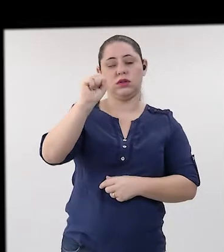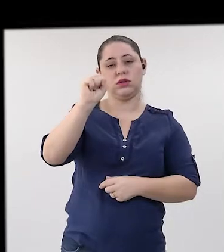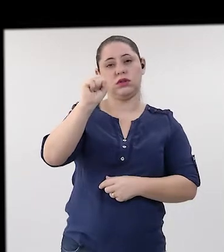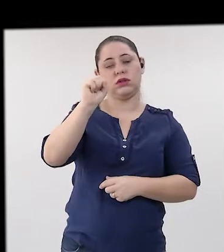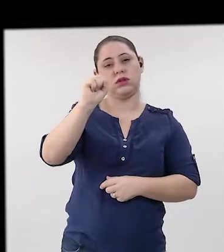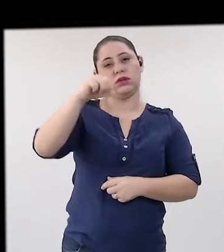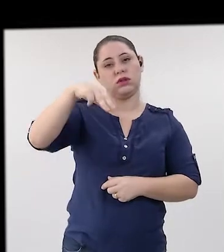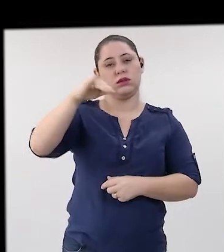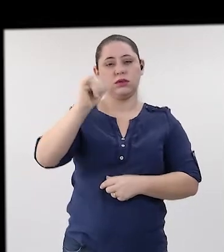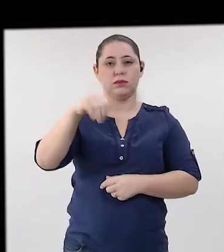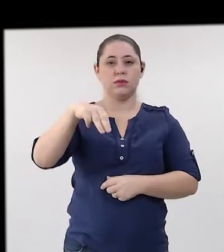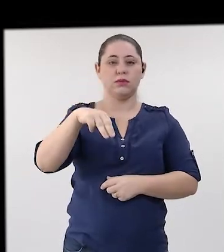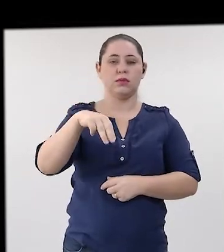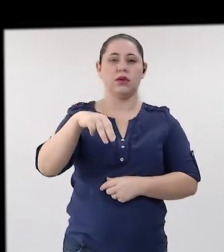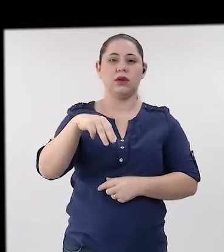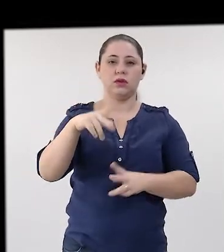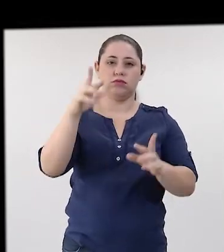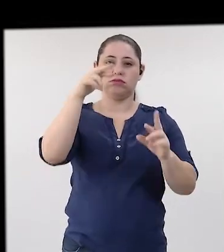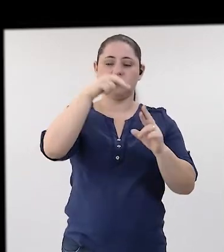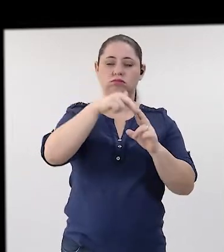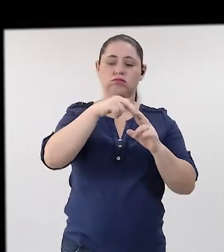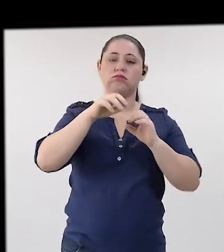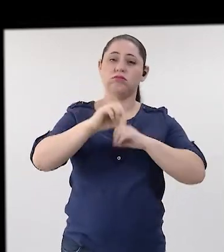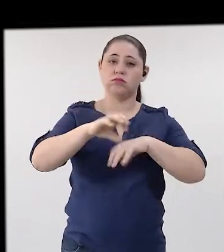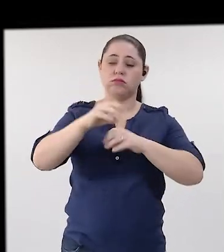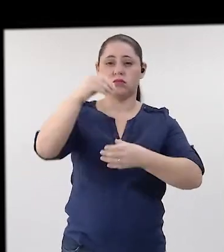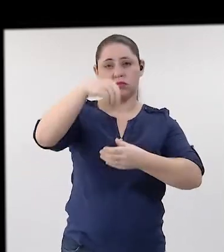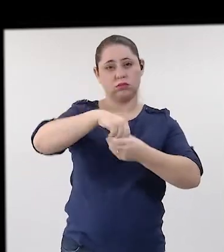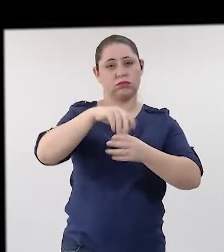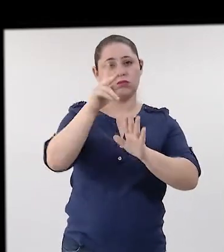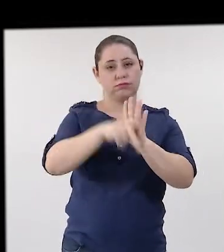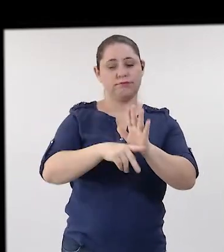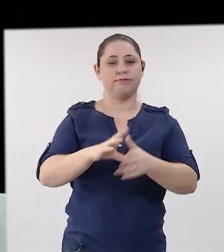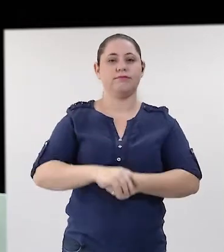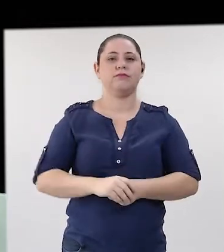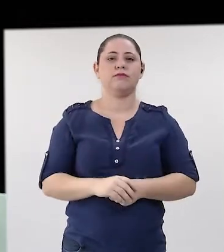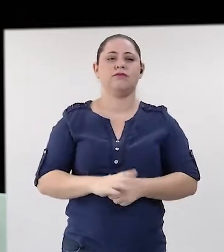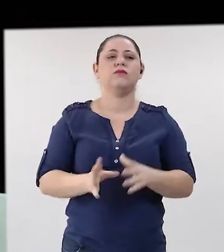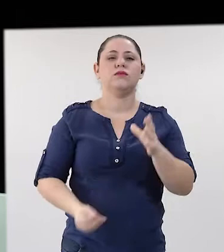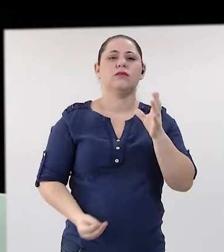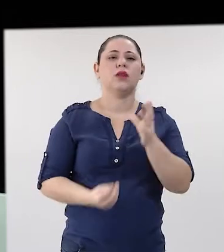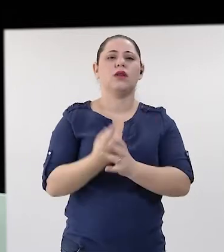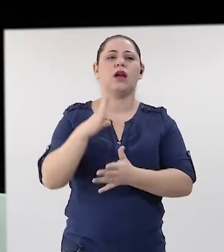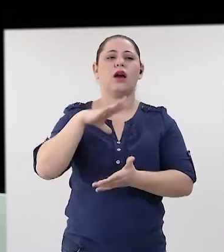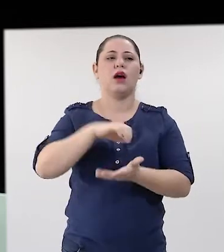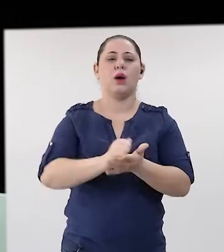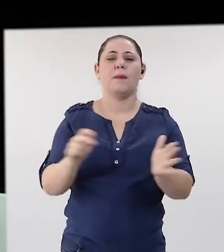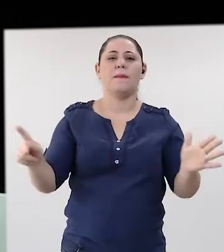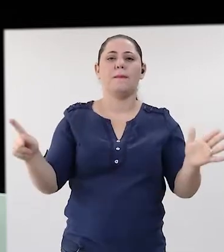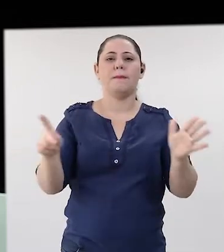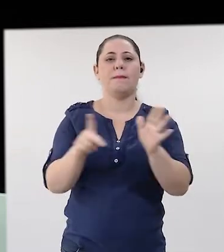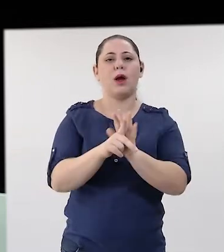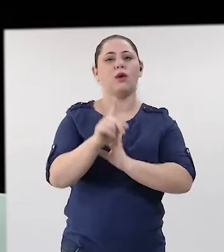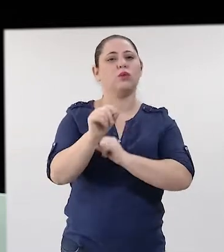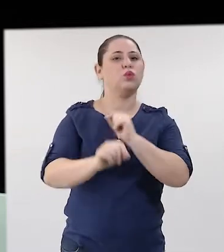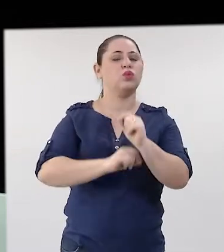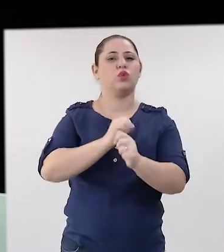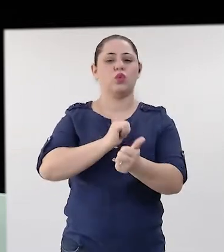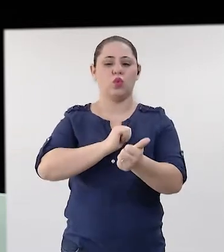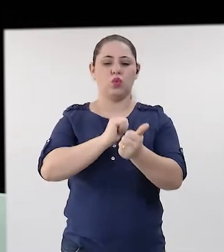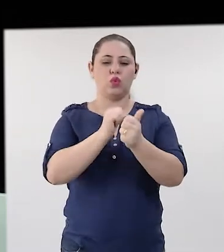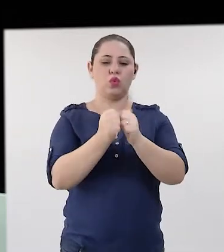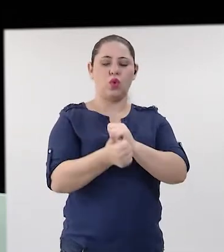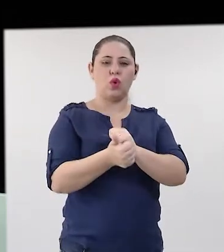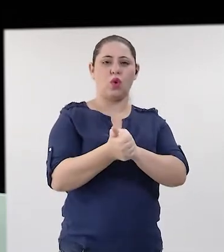tem a Yasmin Mayumi, que ela é a nossa representante educacional dentro do projeto. E vocês criaram o aplicativo